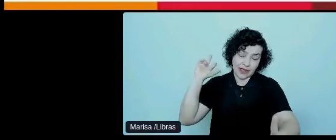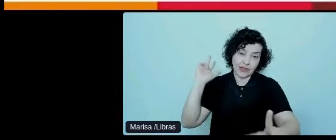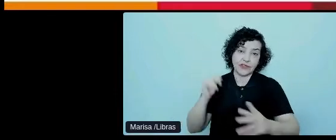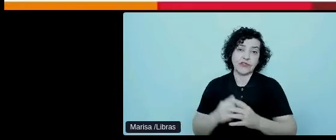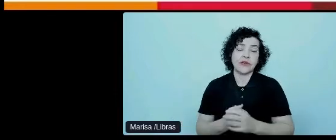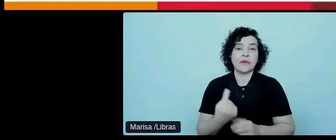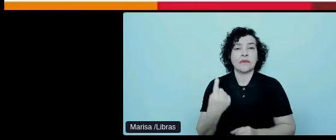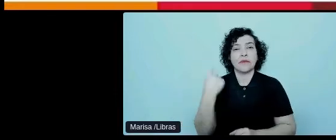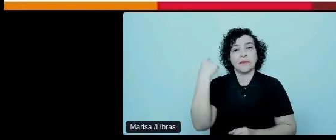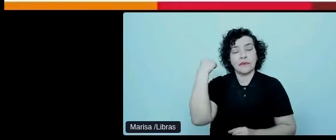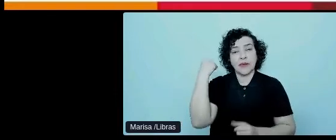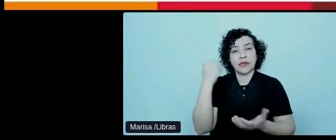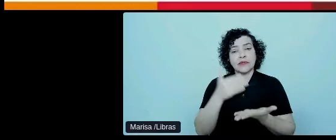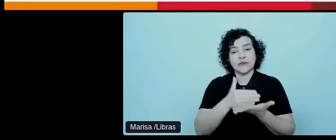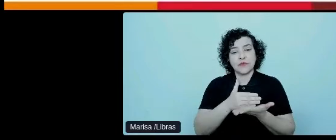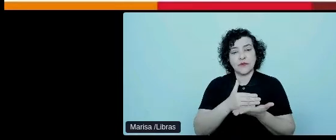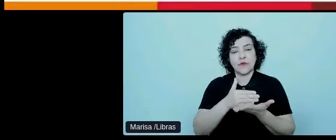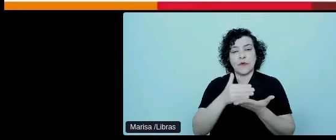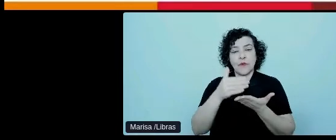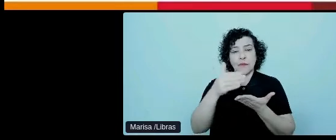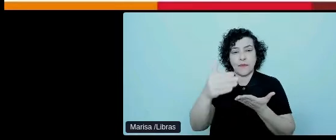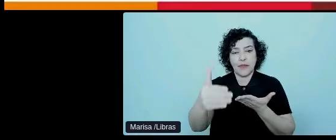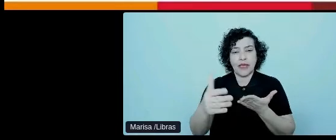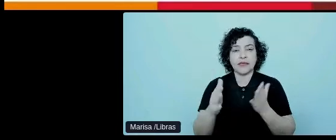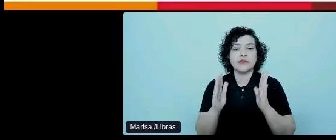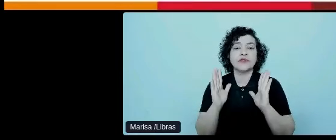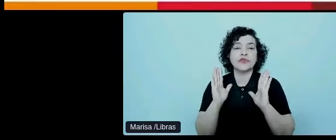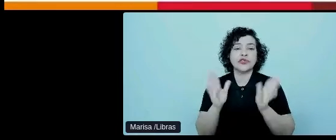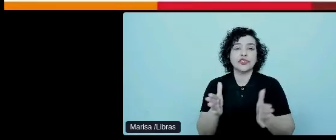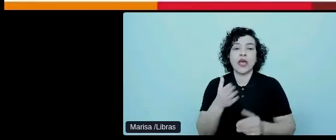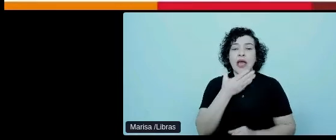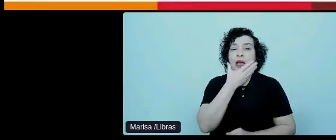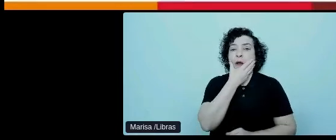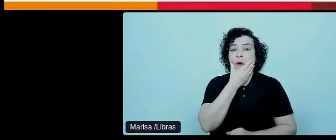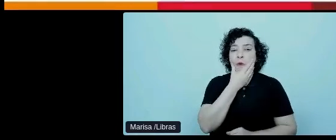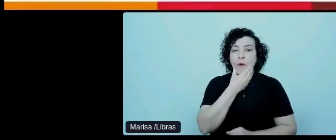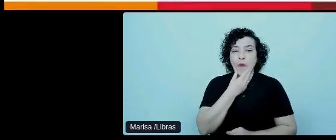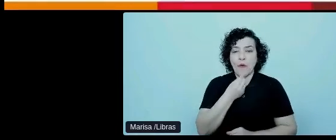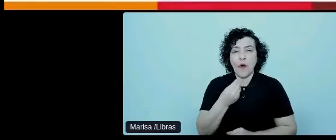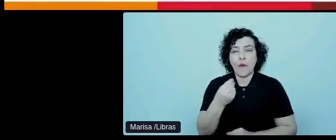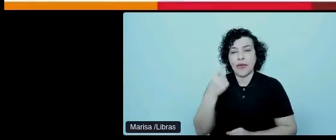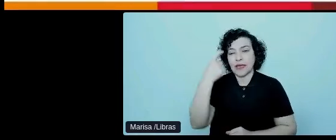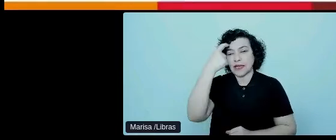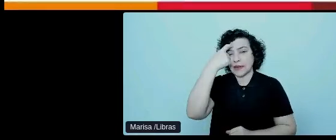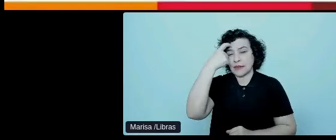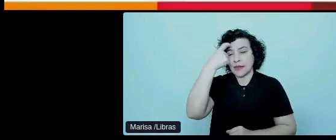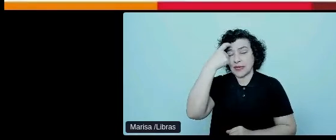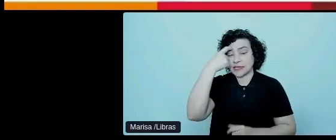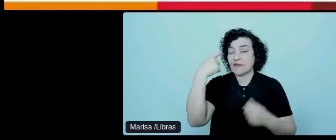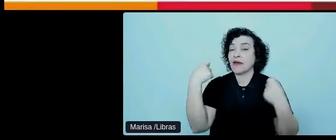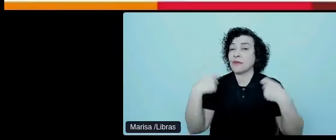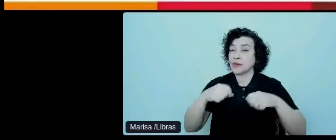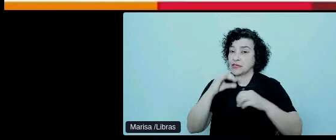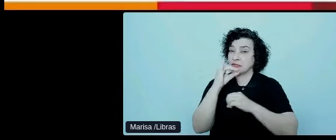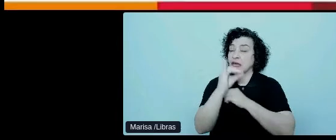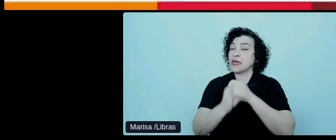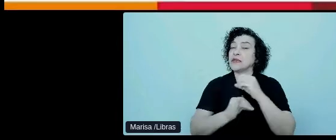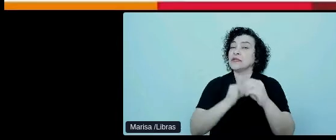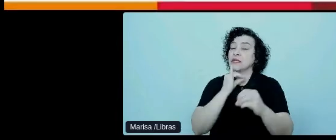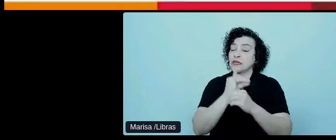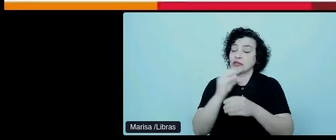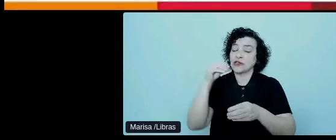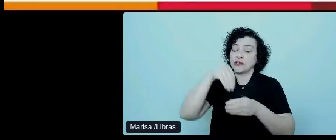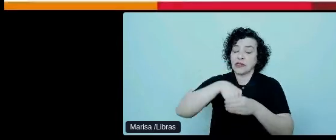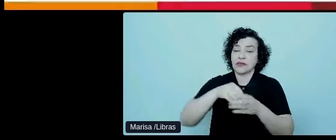lá no início, o Tim Berners-Lee, ele já pensava que a web ela precisava ser acessível. Então, por volta